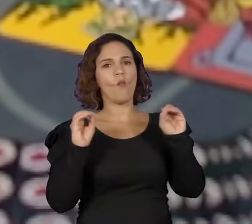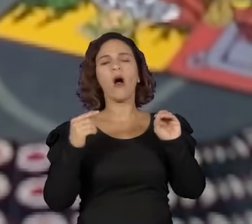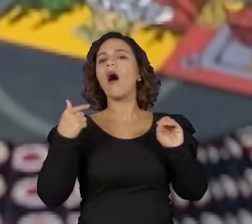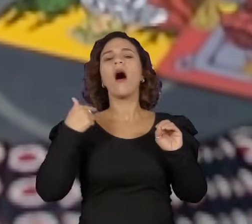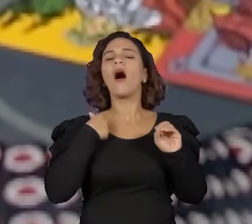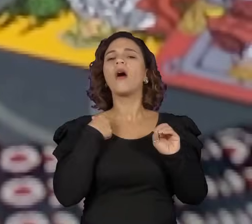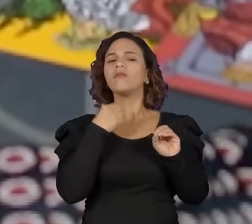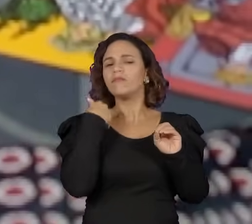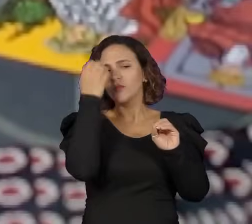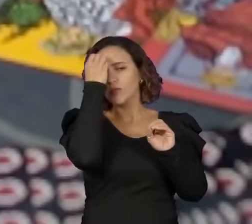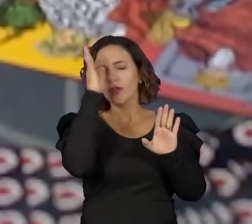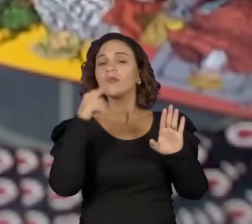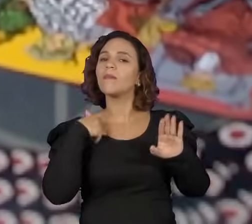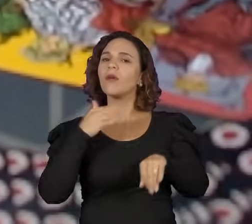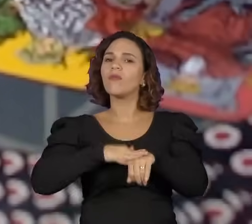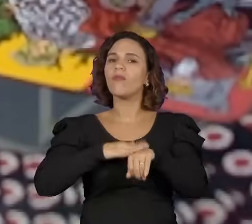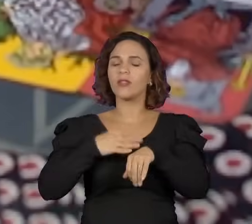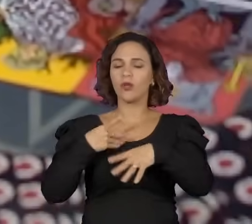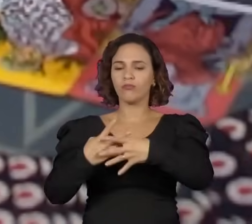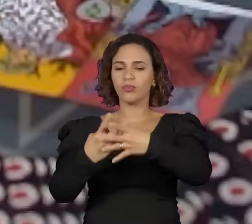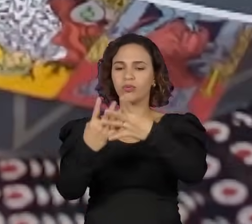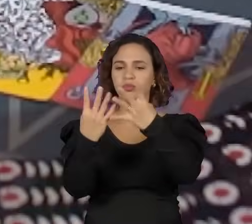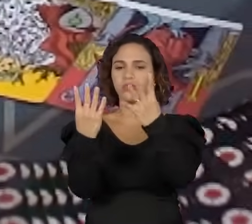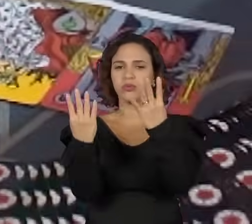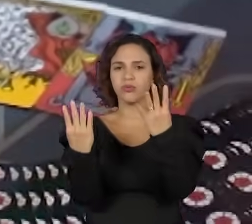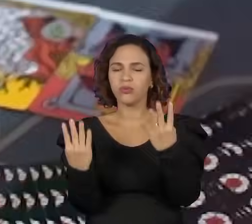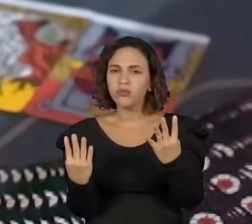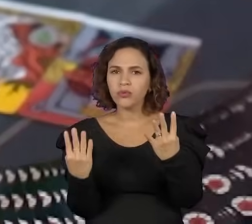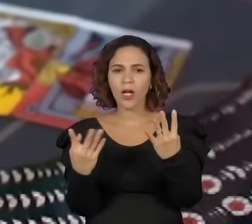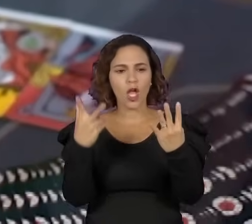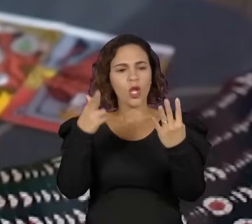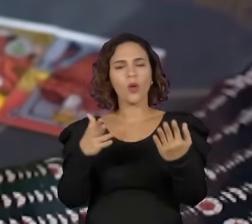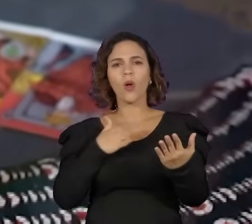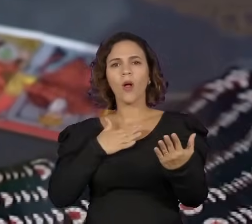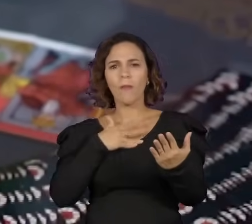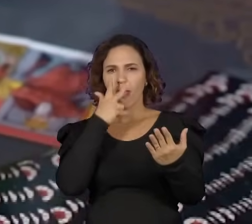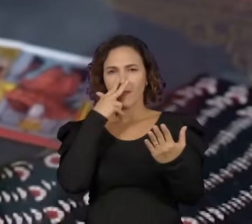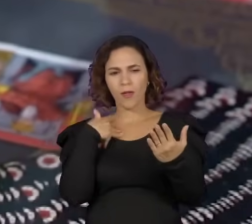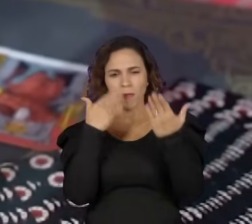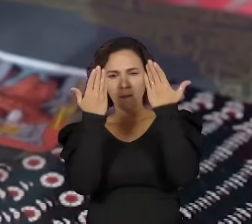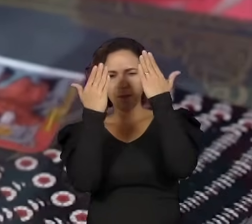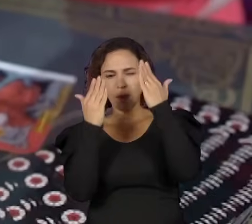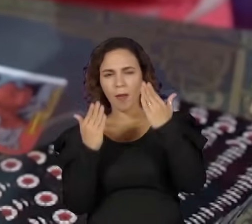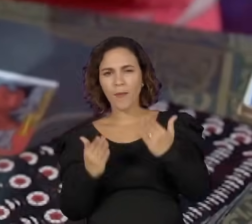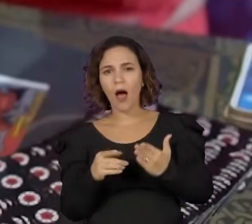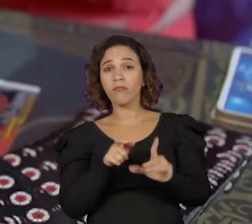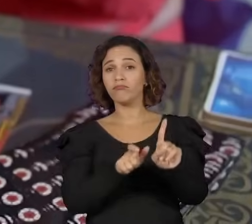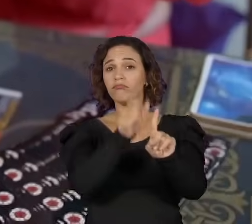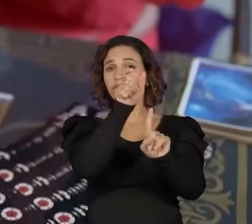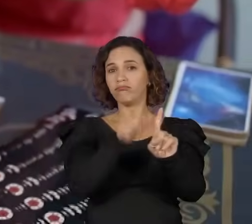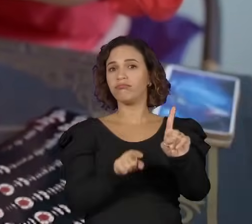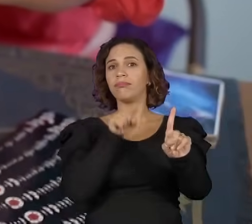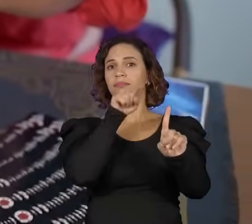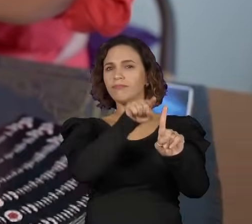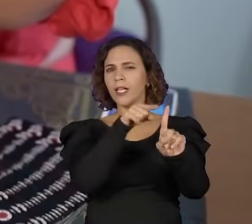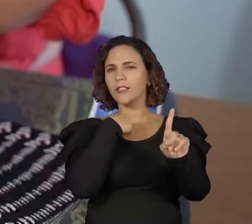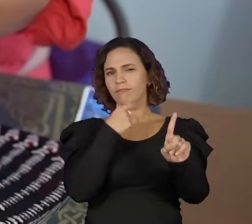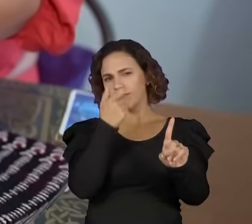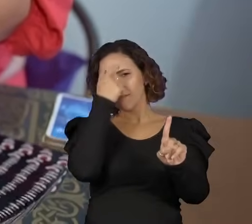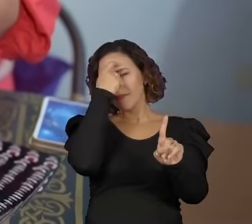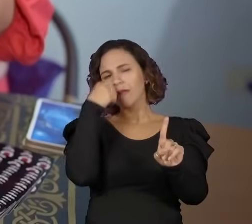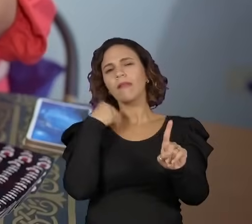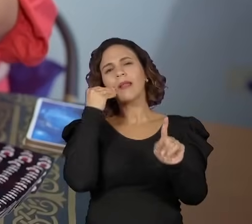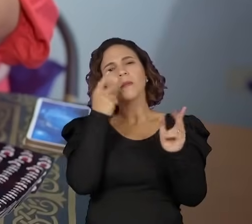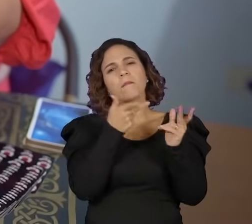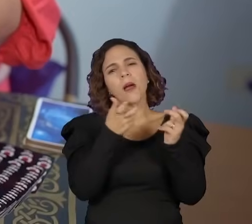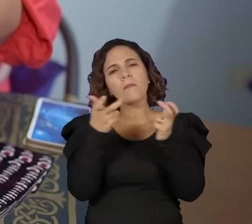para a consulta. Eu vou abrir um mapa, que é para mim como se fosse uma anamnese, a mente do meu consulente, e ali eu vou falar de